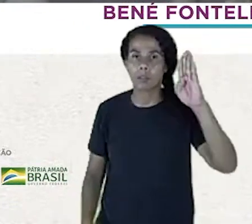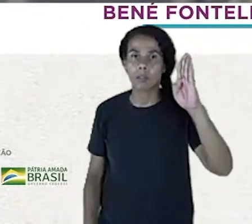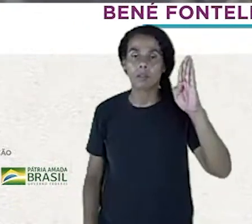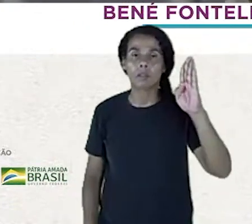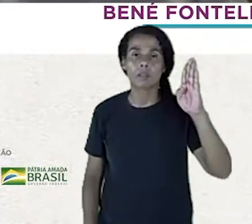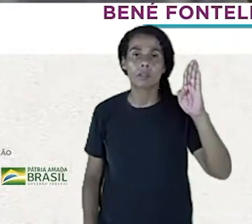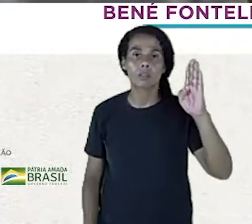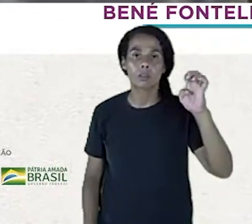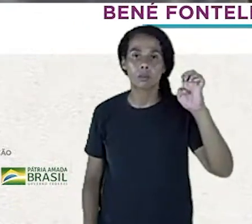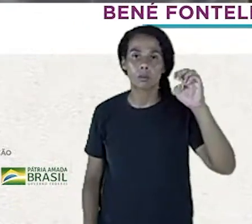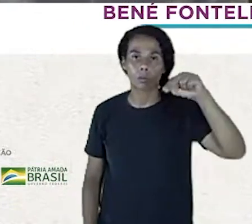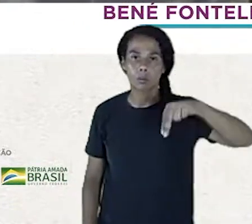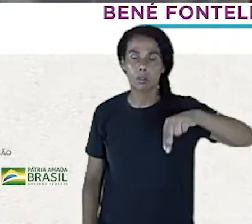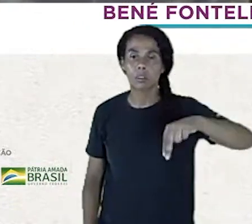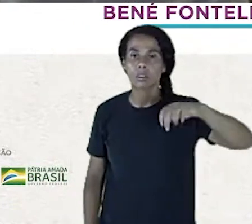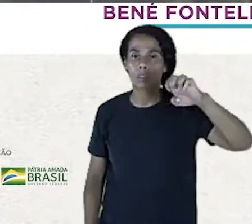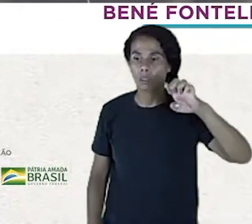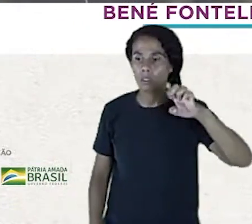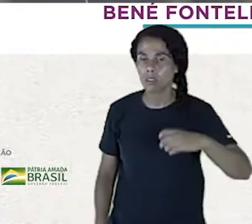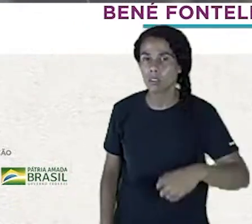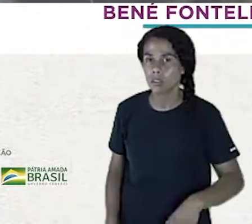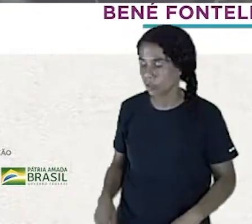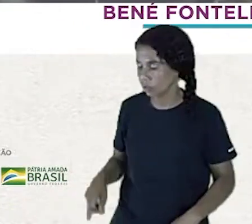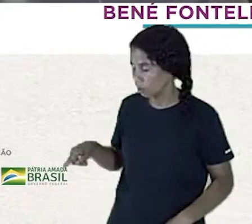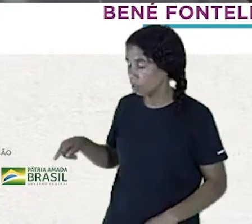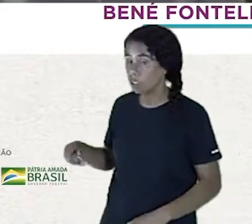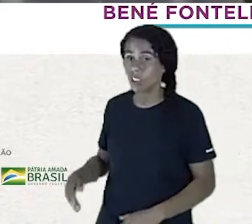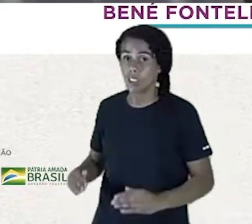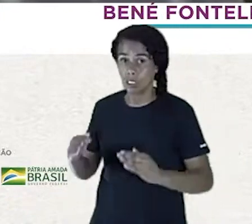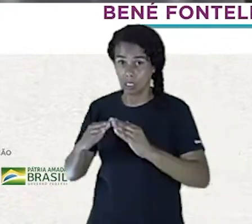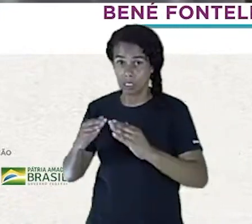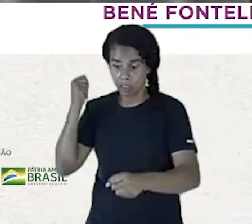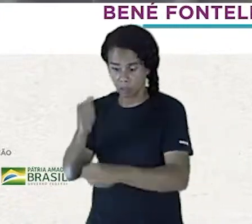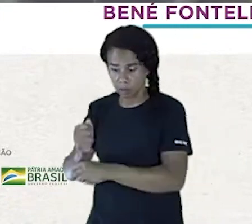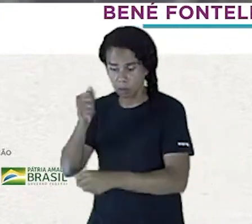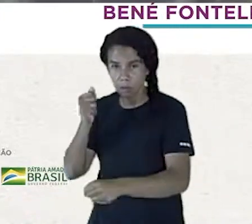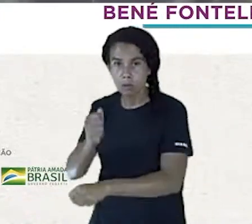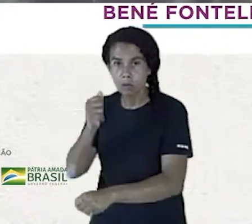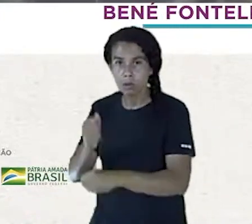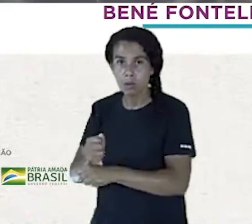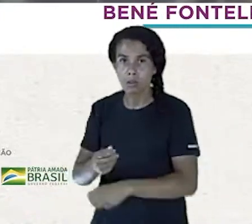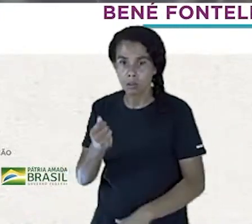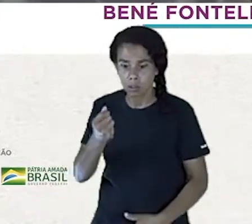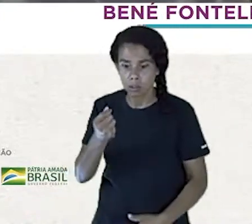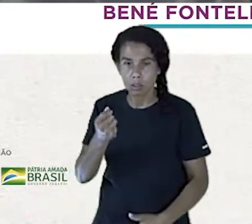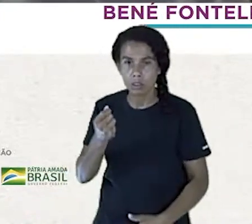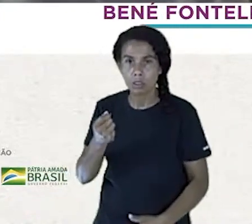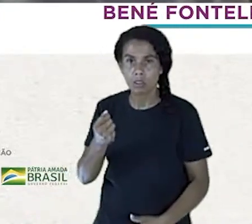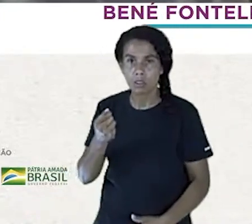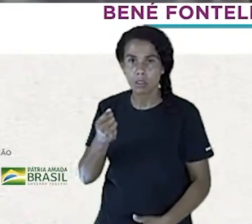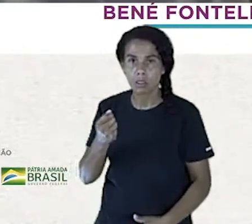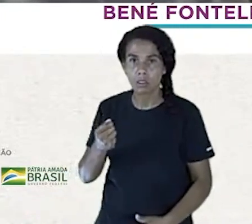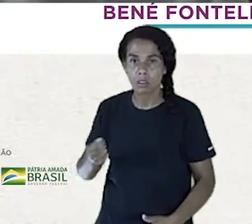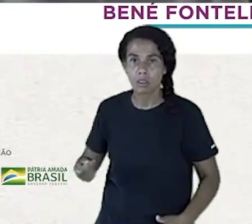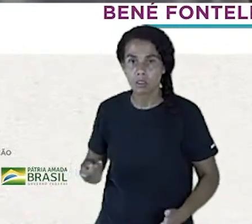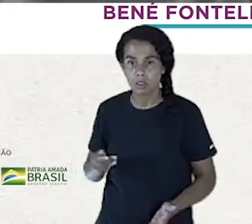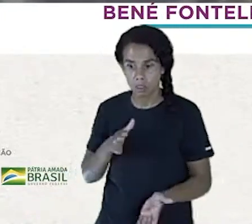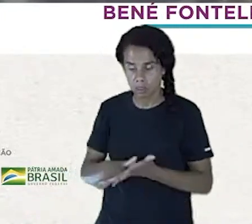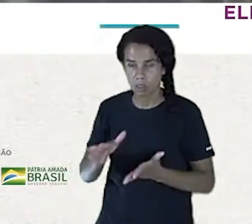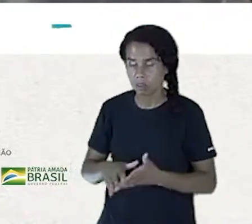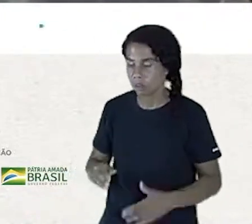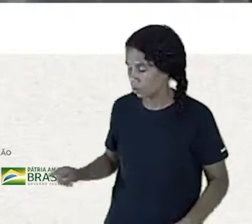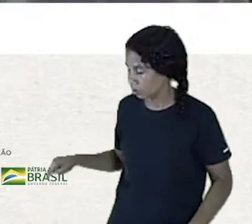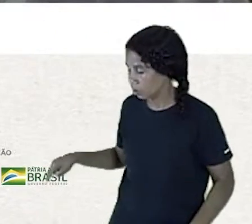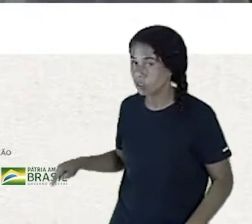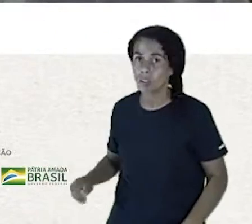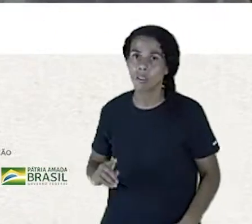Primeiro eu estou construindo uma casa dentro de mim mesmo, a casa do ser, né? Eu vim para cá muito para esse silêncio daqui,